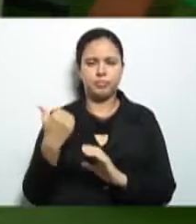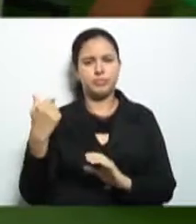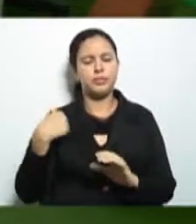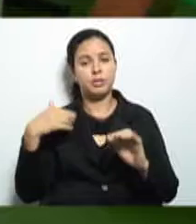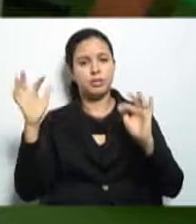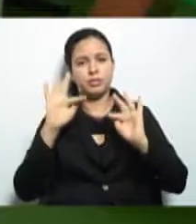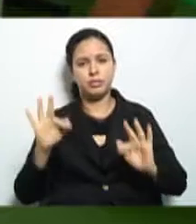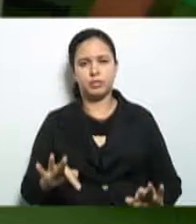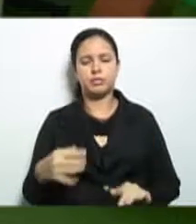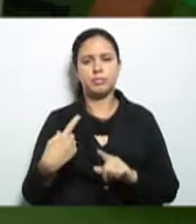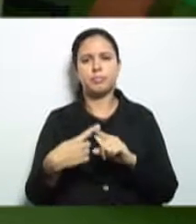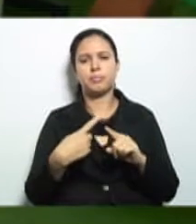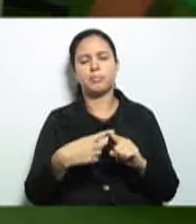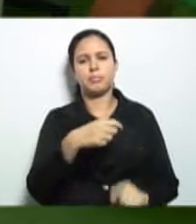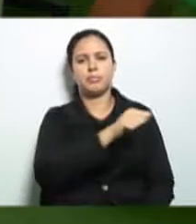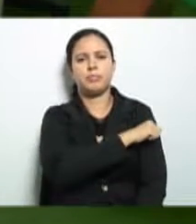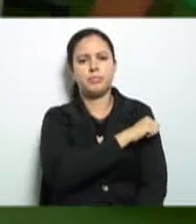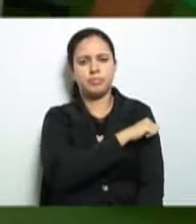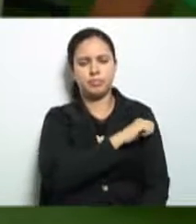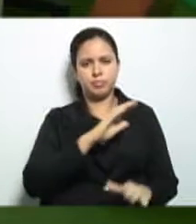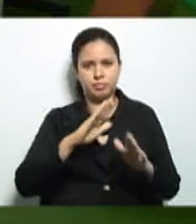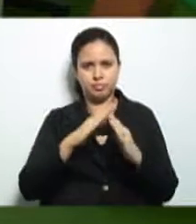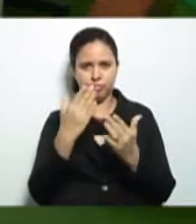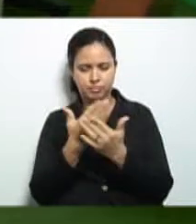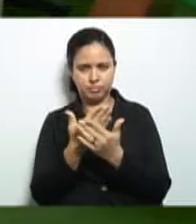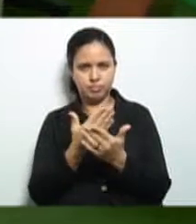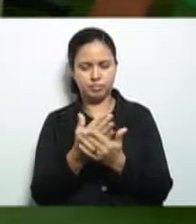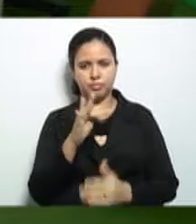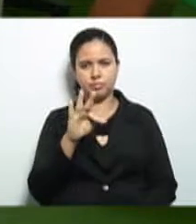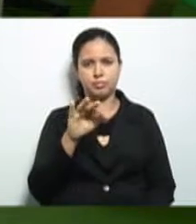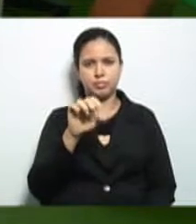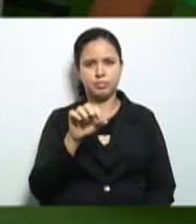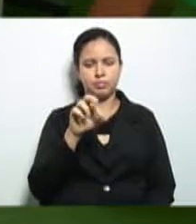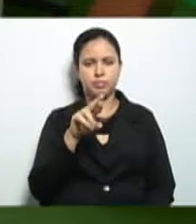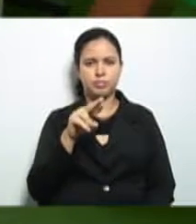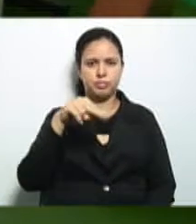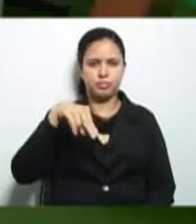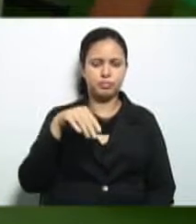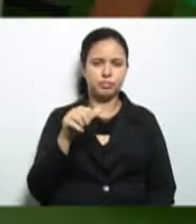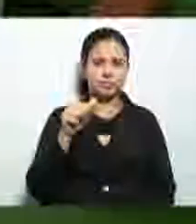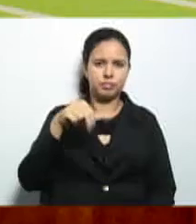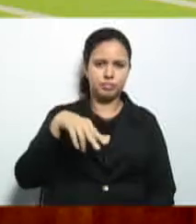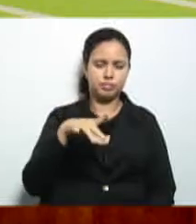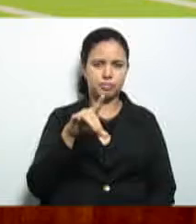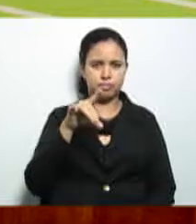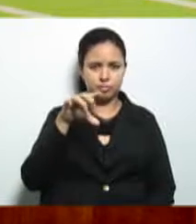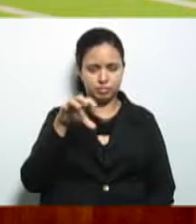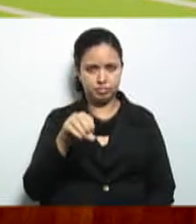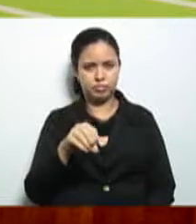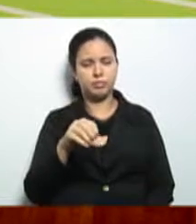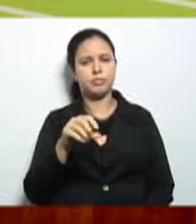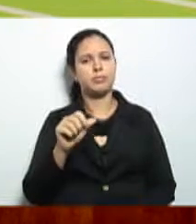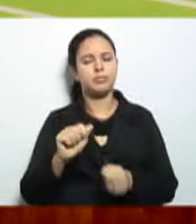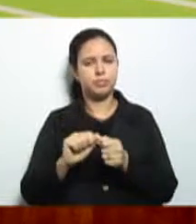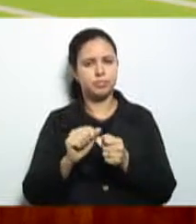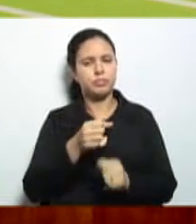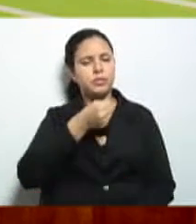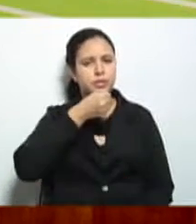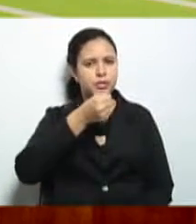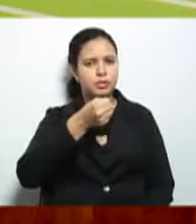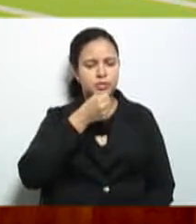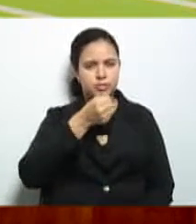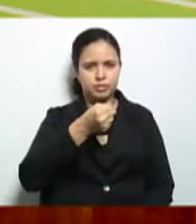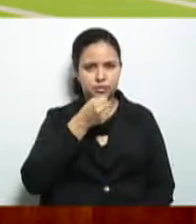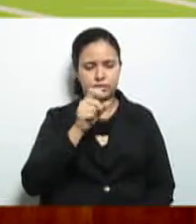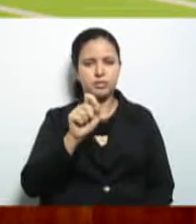contente com os alunos da escola Fernando de Souza Gomes, de Rio Pardo, que fizeram uma entrevista muito legal com a